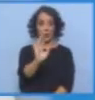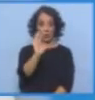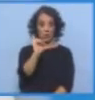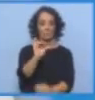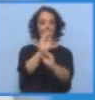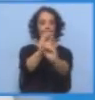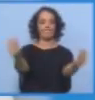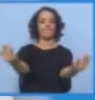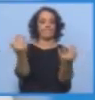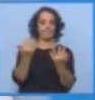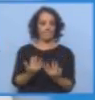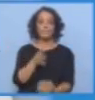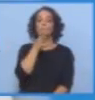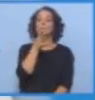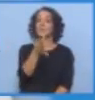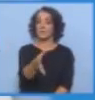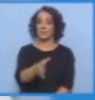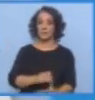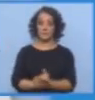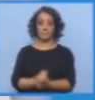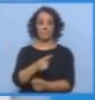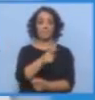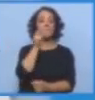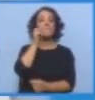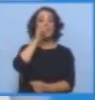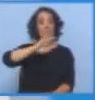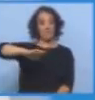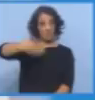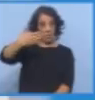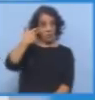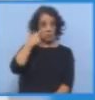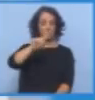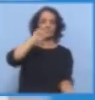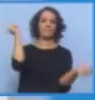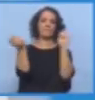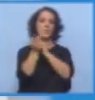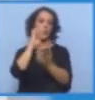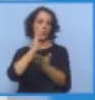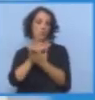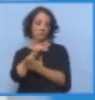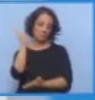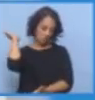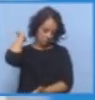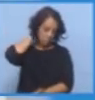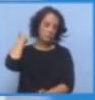disse-lhes: quem quiser ser o primeiro será o último de todos e o servo de